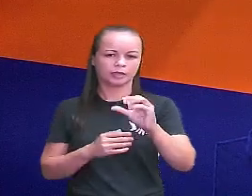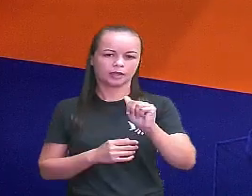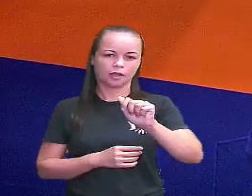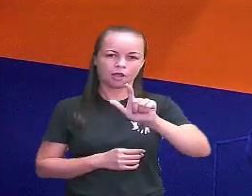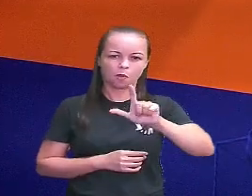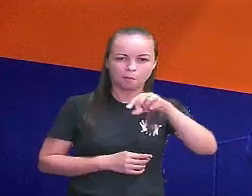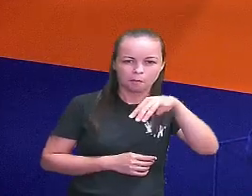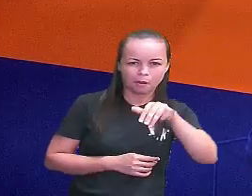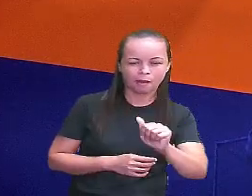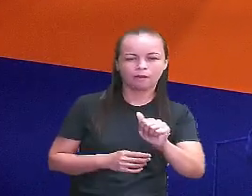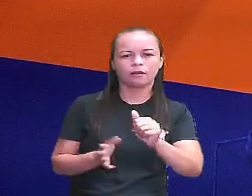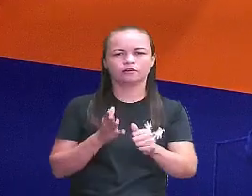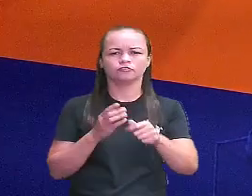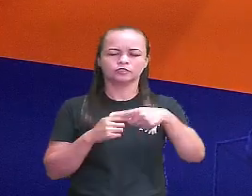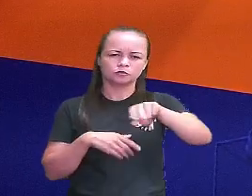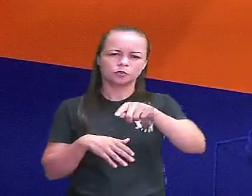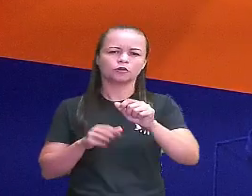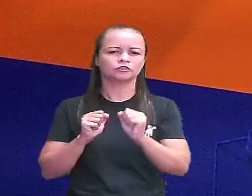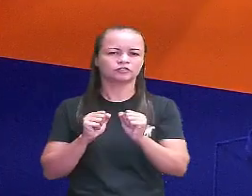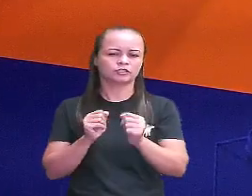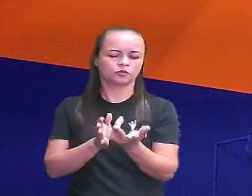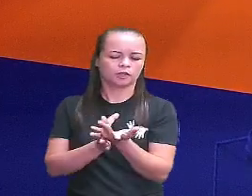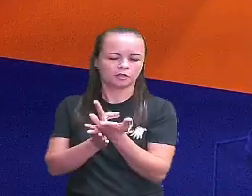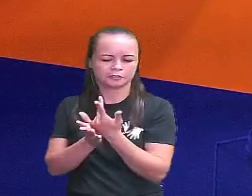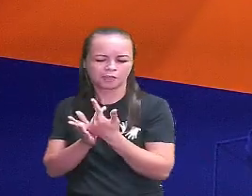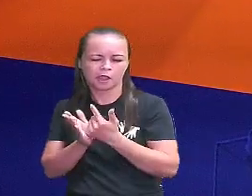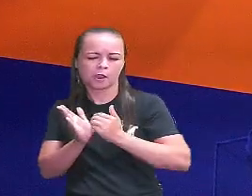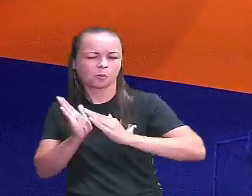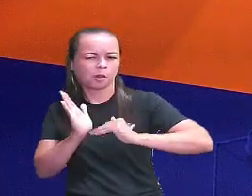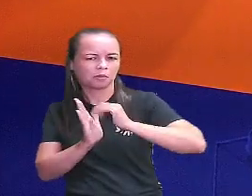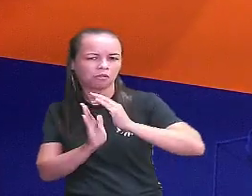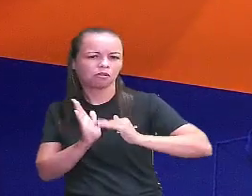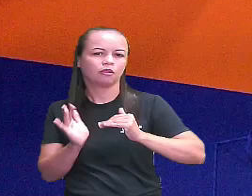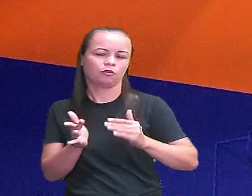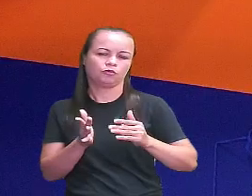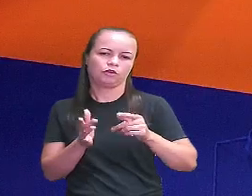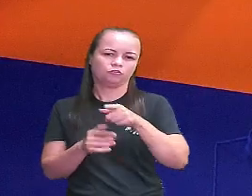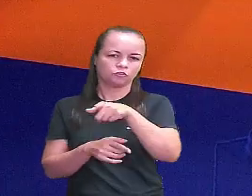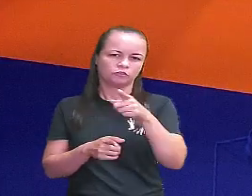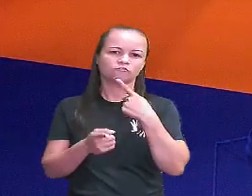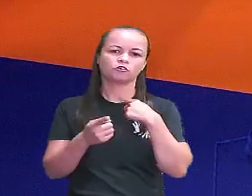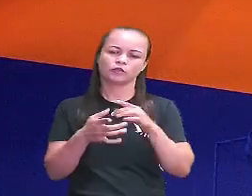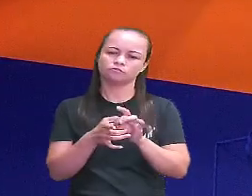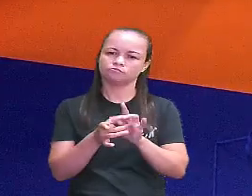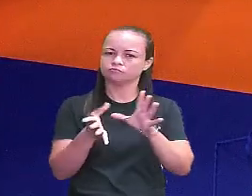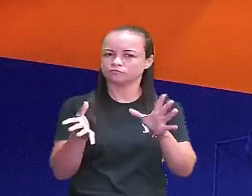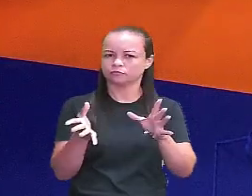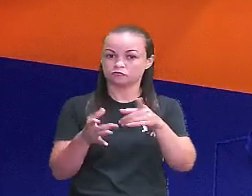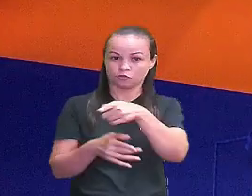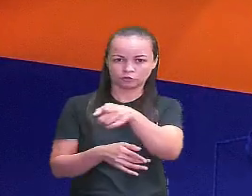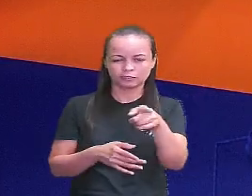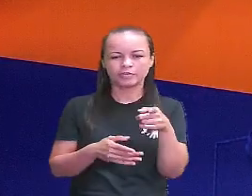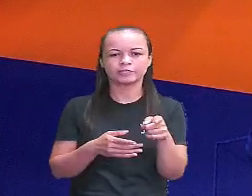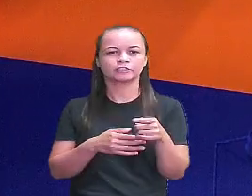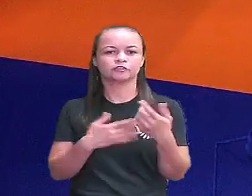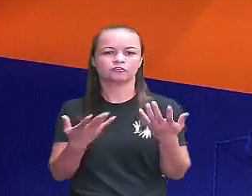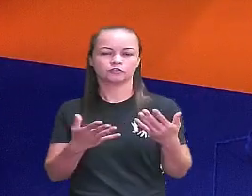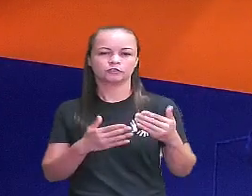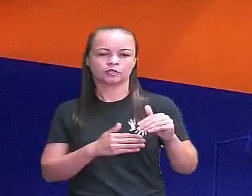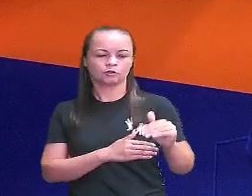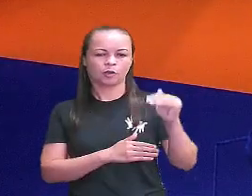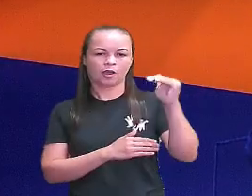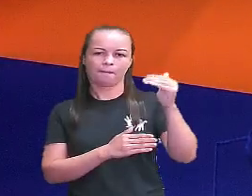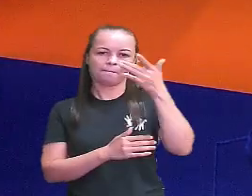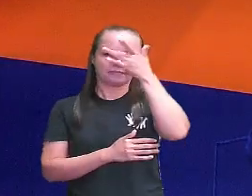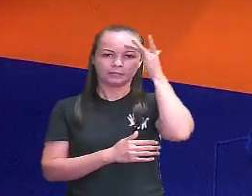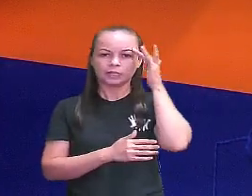pintura, um desenho, enfim, você vai ficar à vontade, você vai ser o artista, tá bom? Então, esse é o